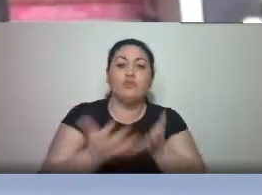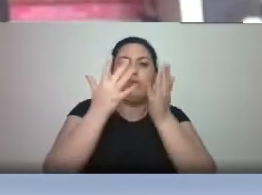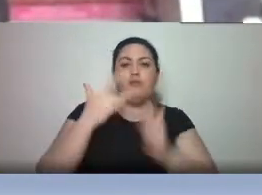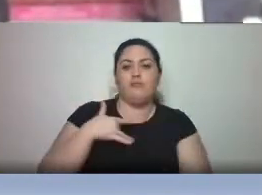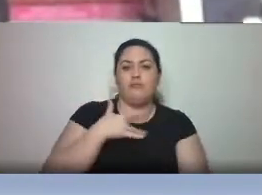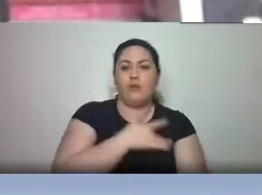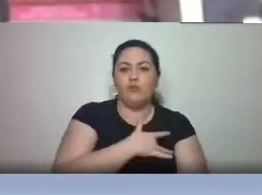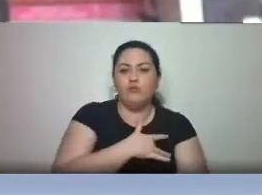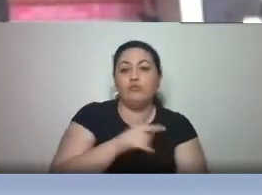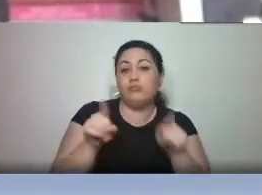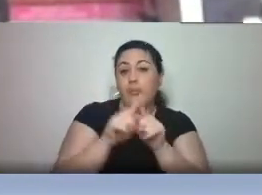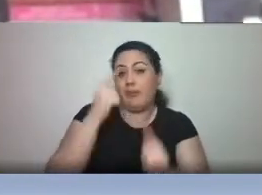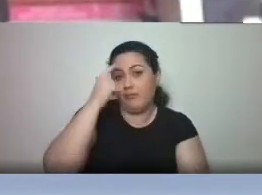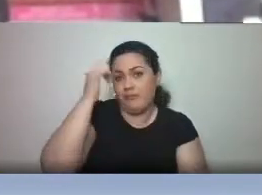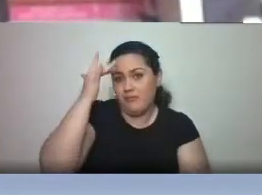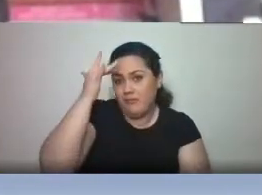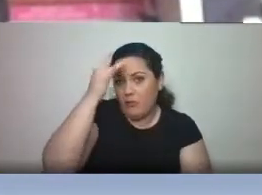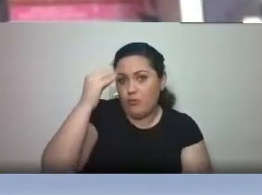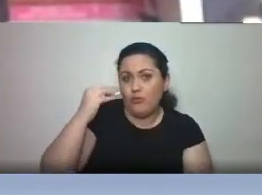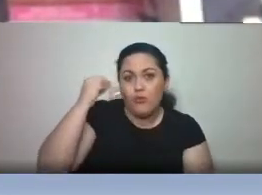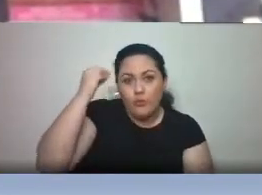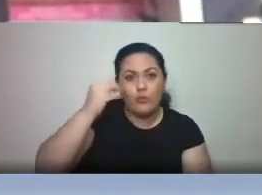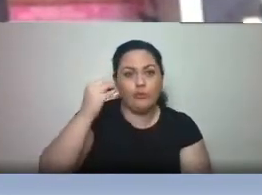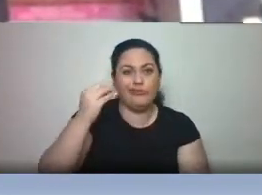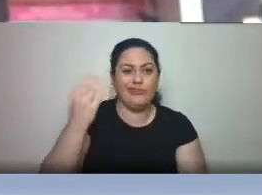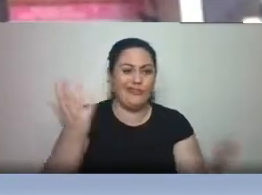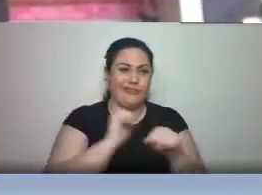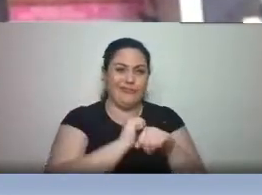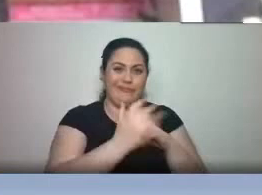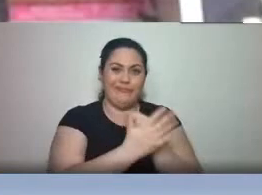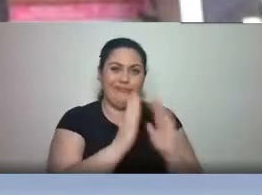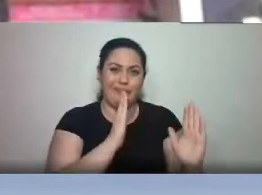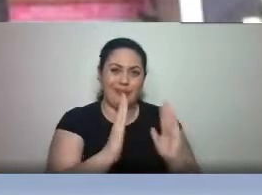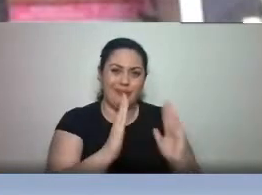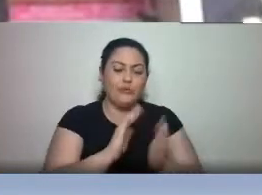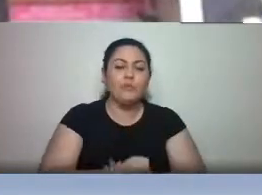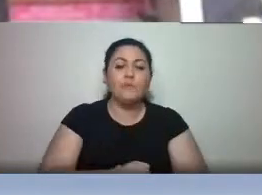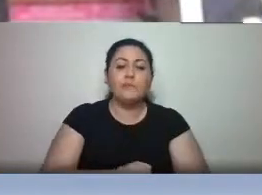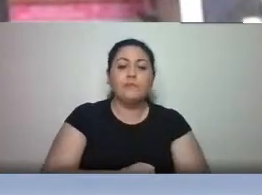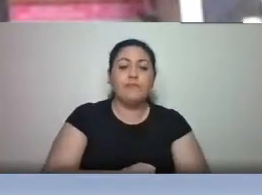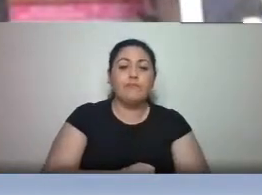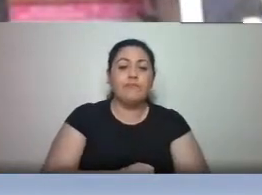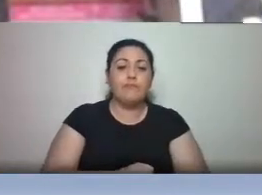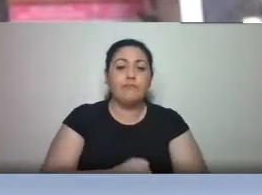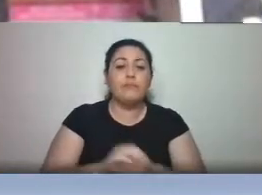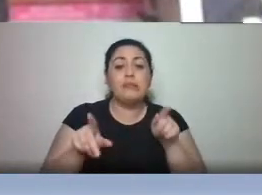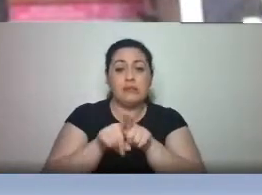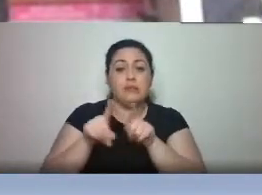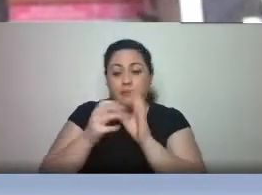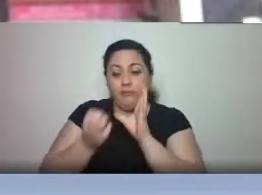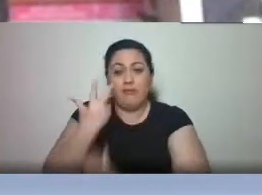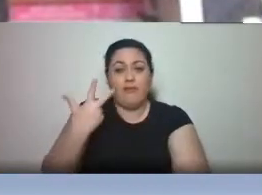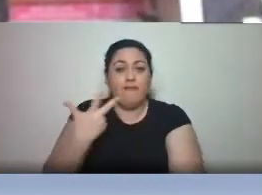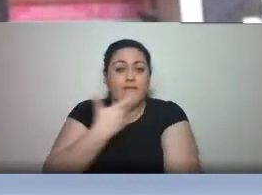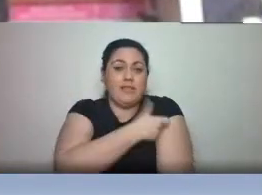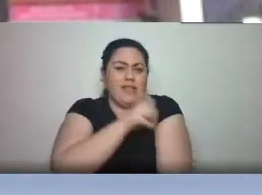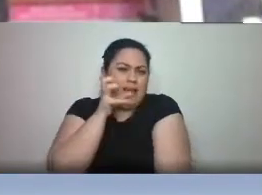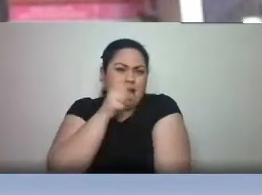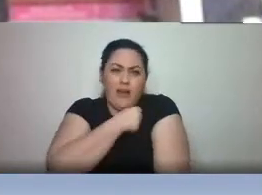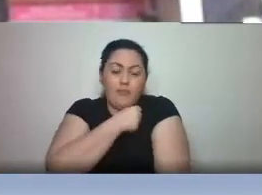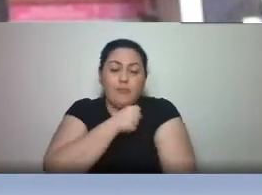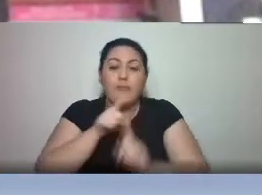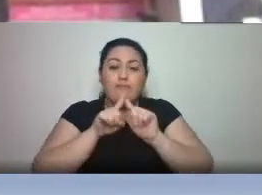mental no meio de uma pandemia. E a vacina foi desenvolvida num tempo recorde, mas até que ela esteja disponível para